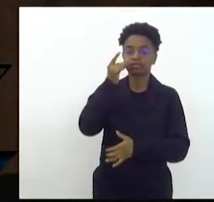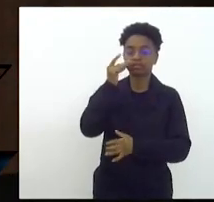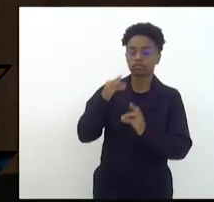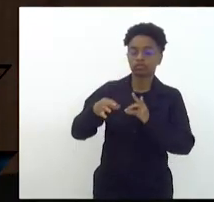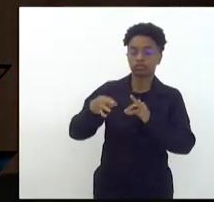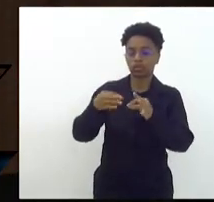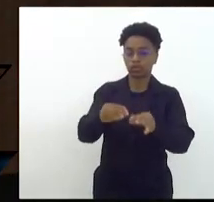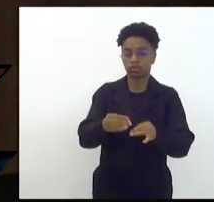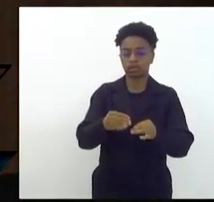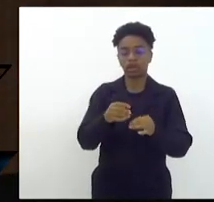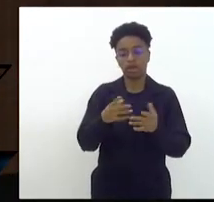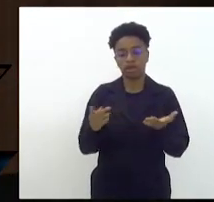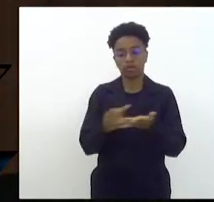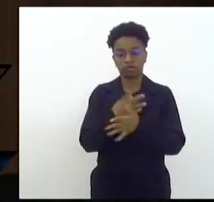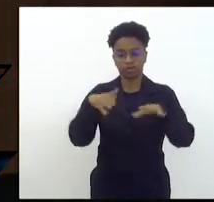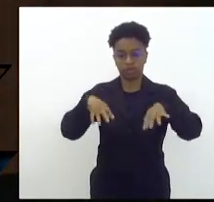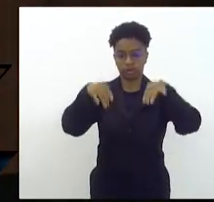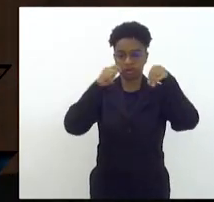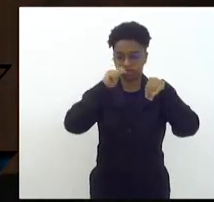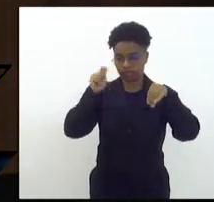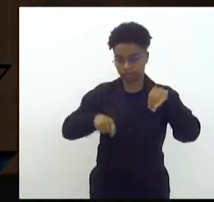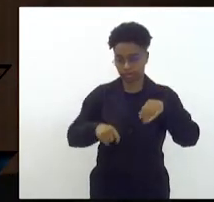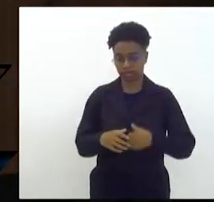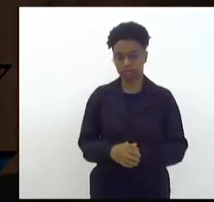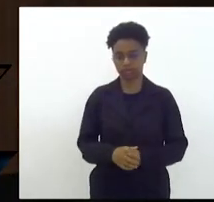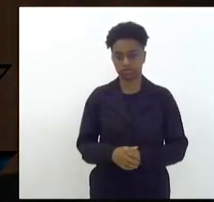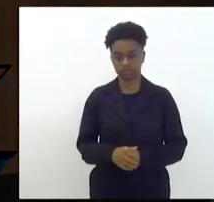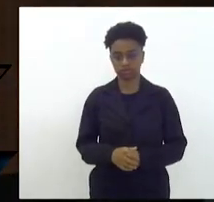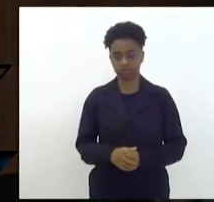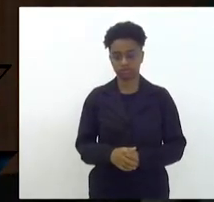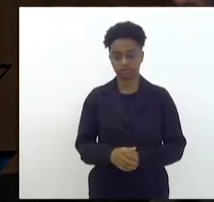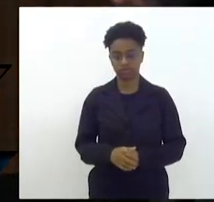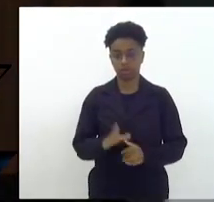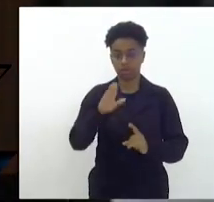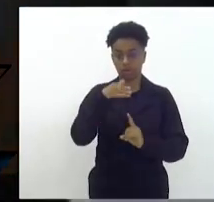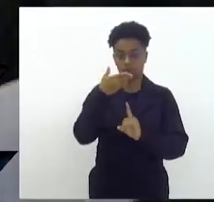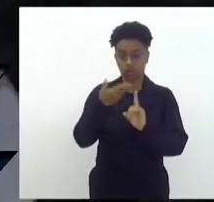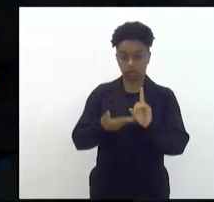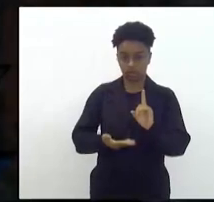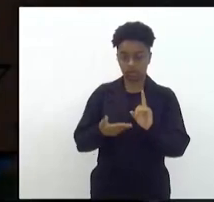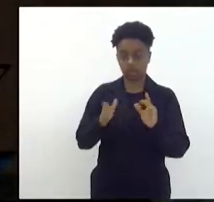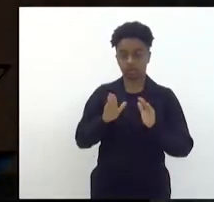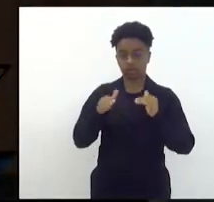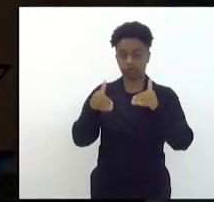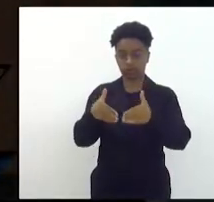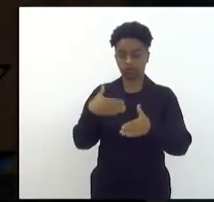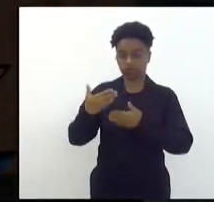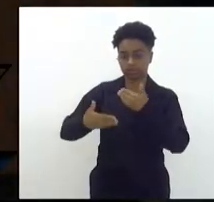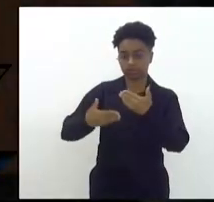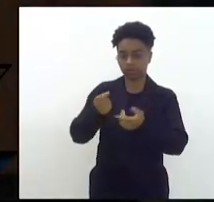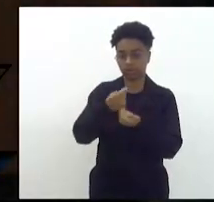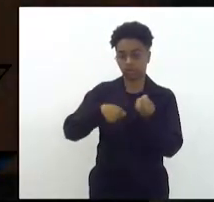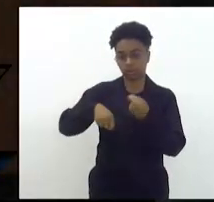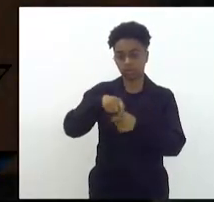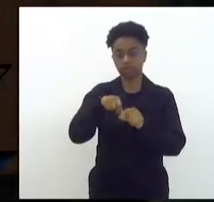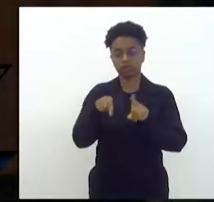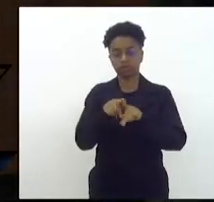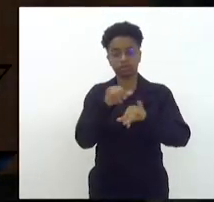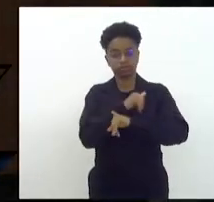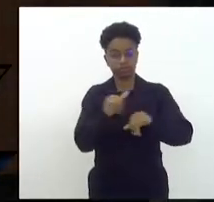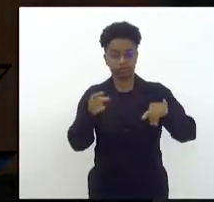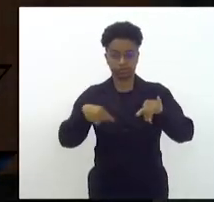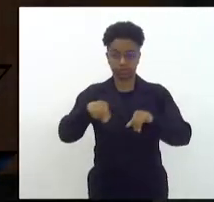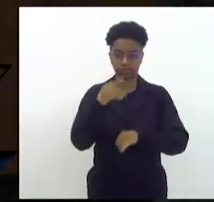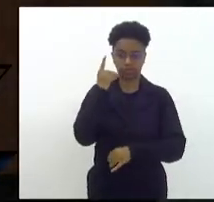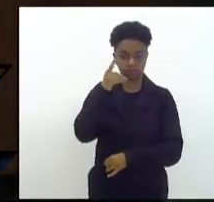de todos vai ser no palácio Tiradentes né a solene em homenagem ao fórum de desenvolvimento econômico e dizer a todos os